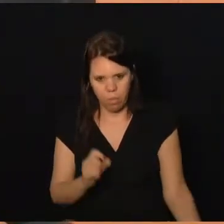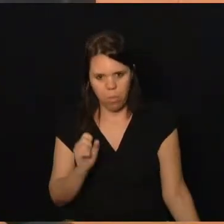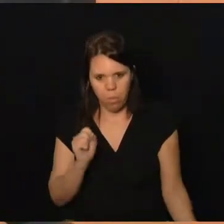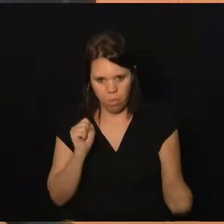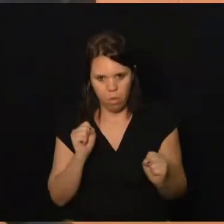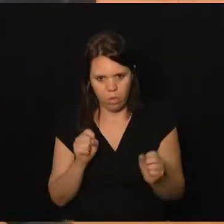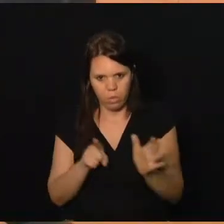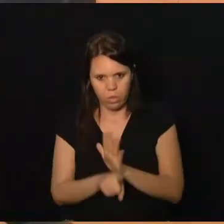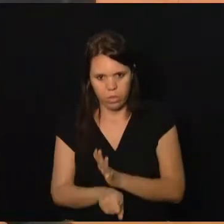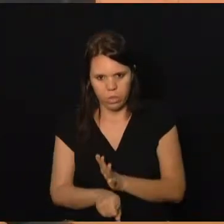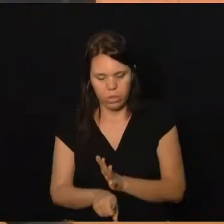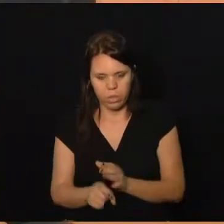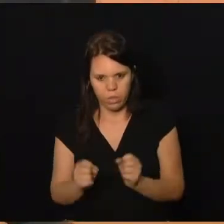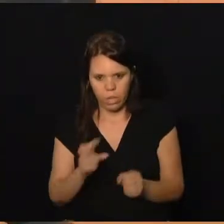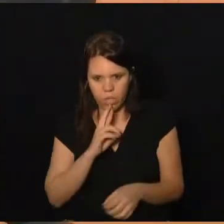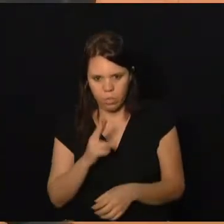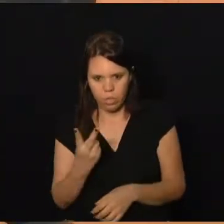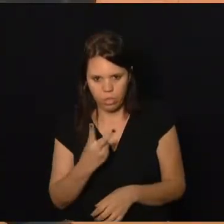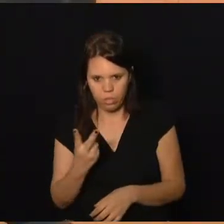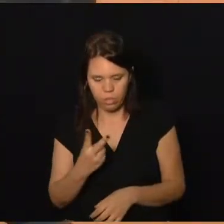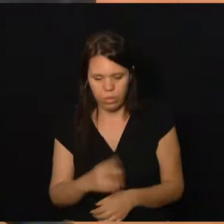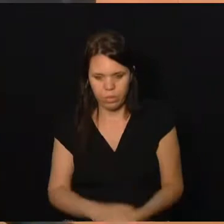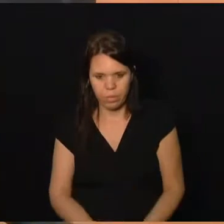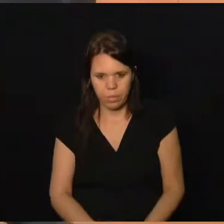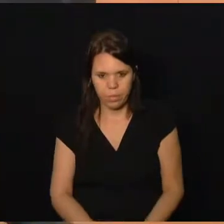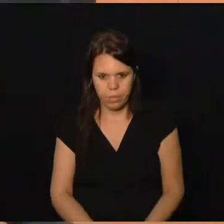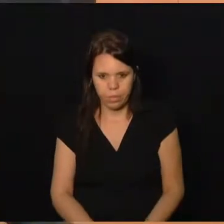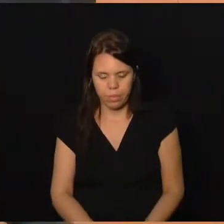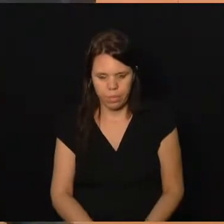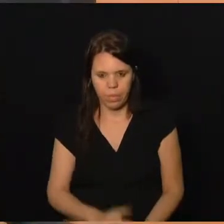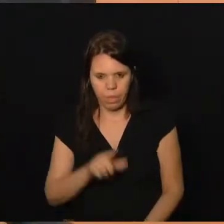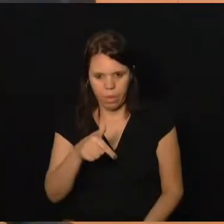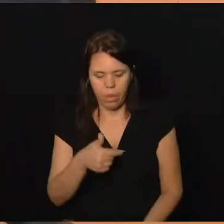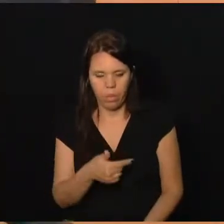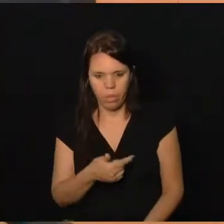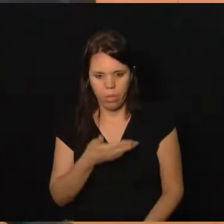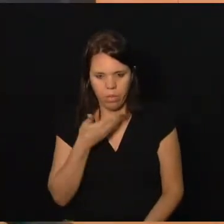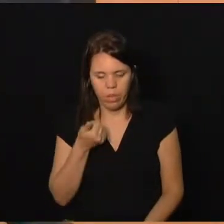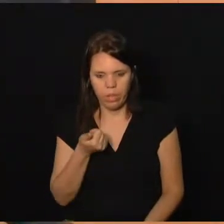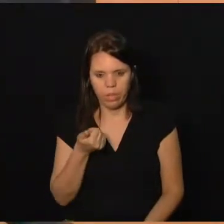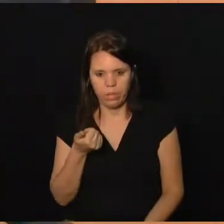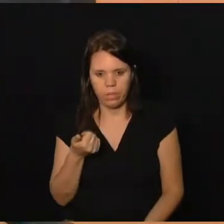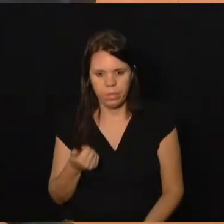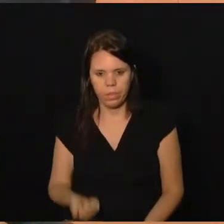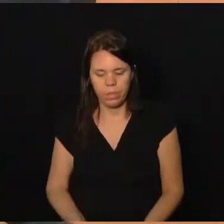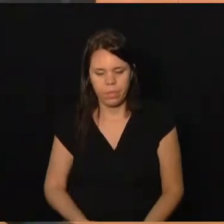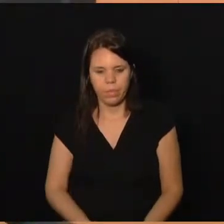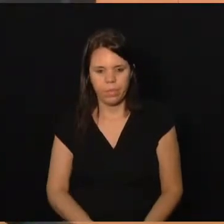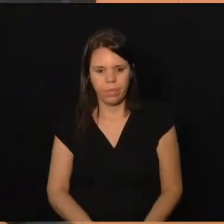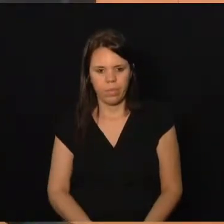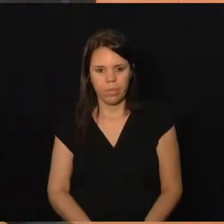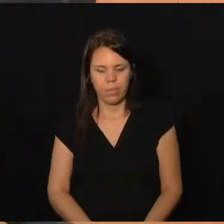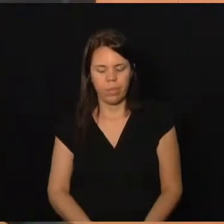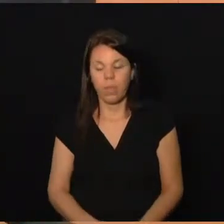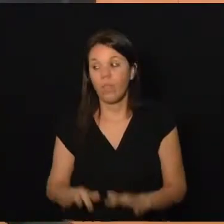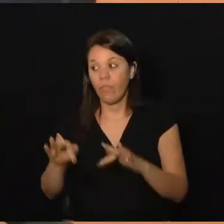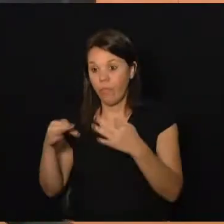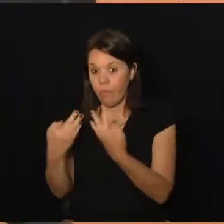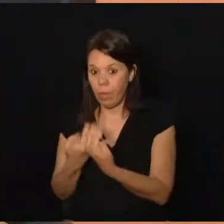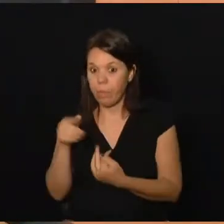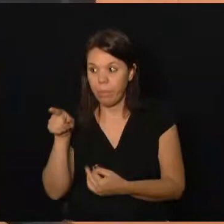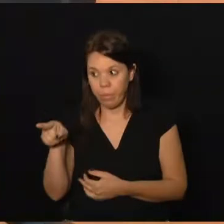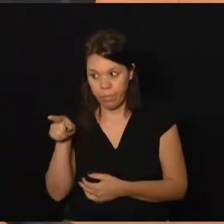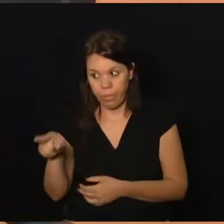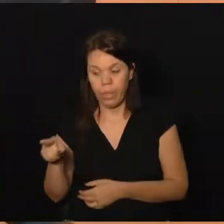também? Pode. Ou quer responder as 2? Eu vou responder as Então, 2 responde as e duas. depois fica mais fácil, né? No caso dos pais